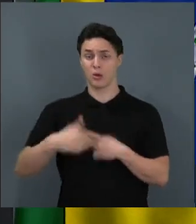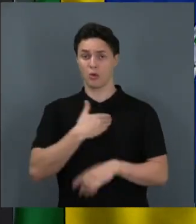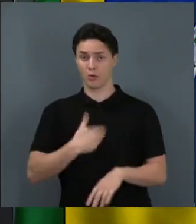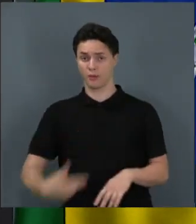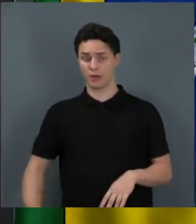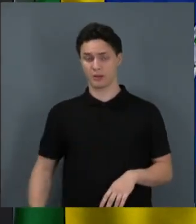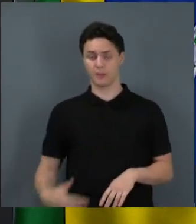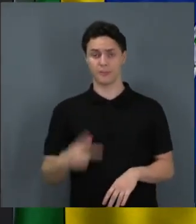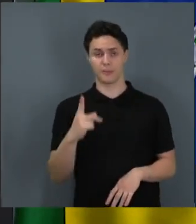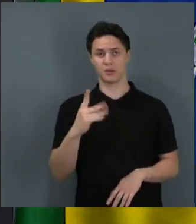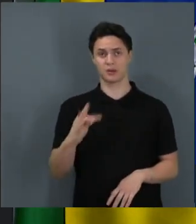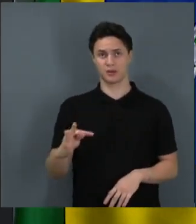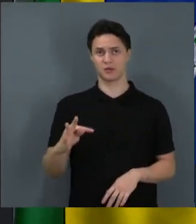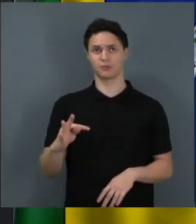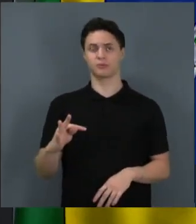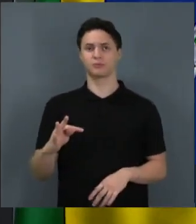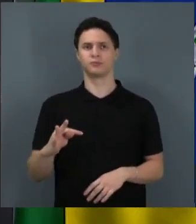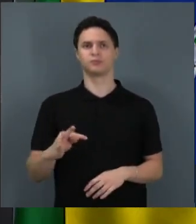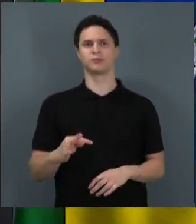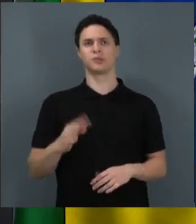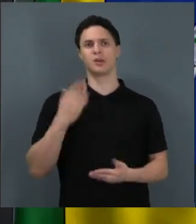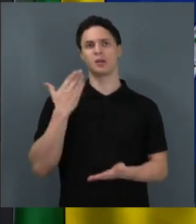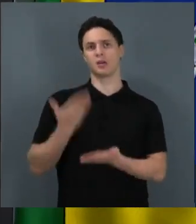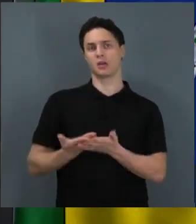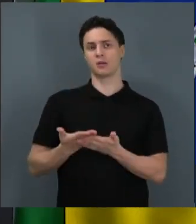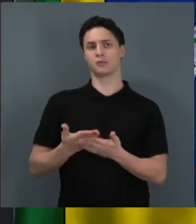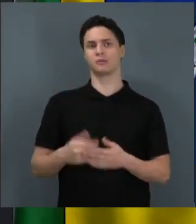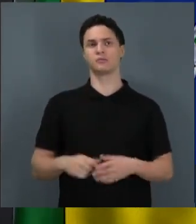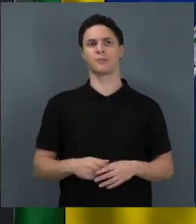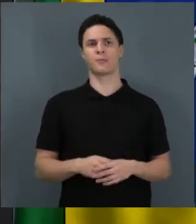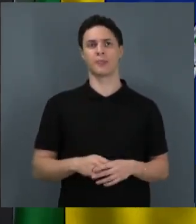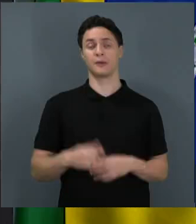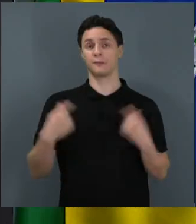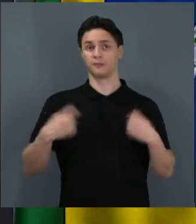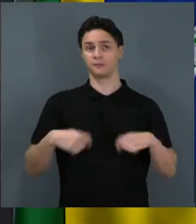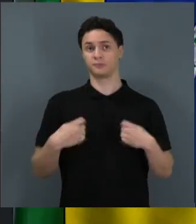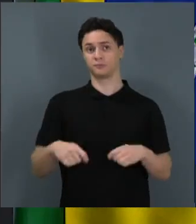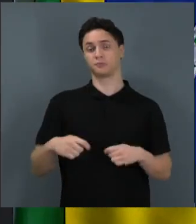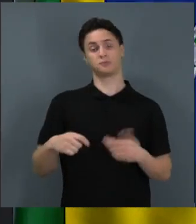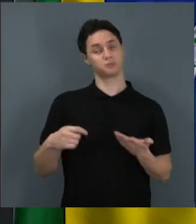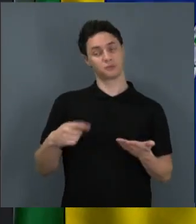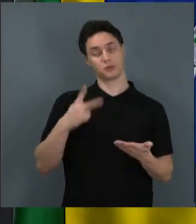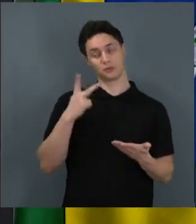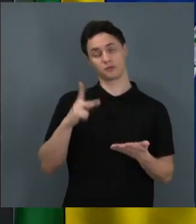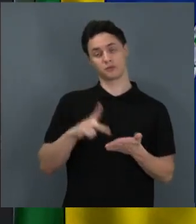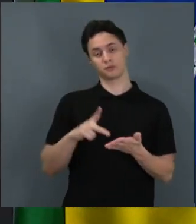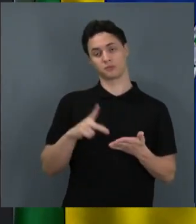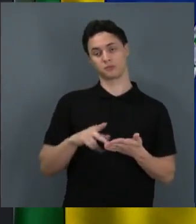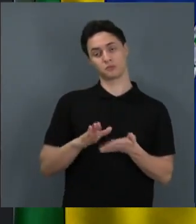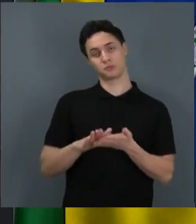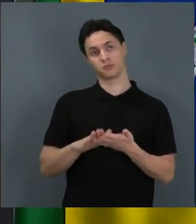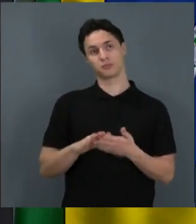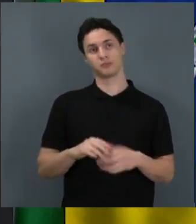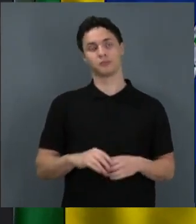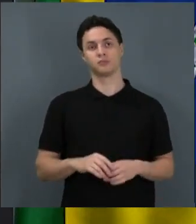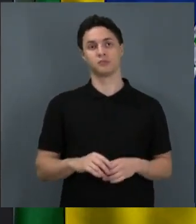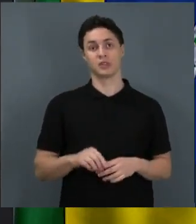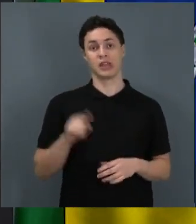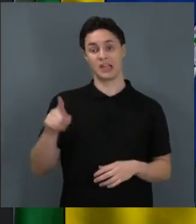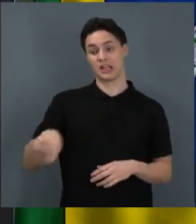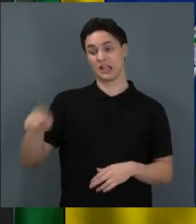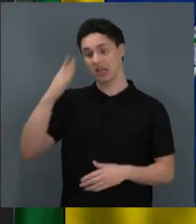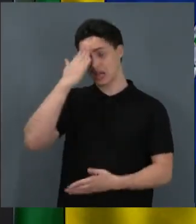dos Trabalhadores, que acredita, eu tenho que tirar o chapéu, de que é